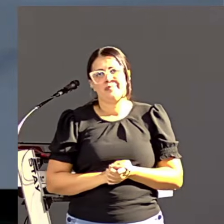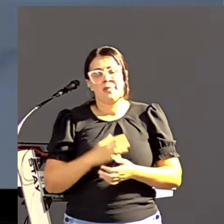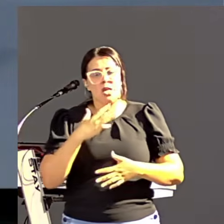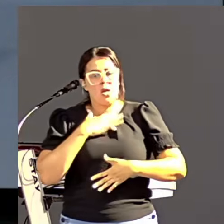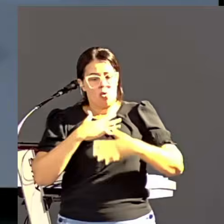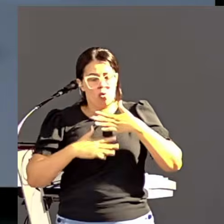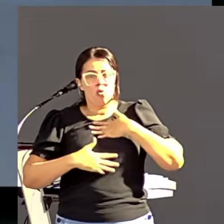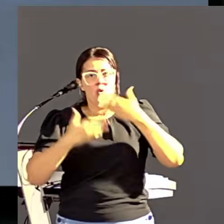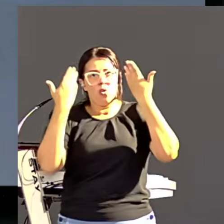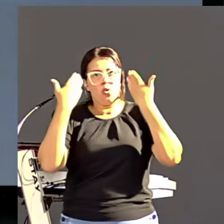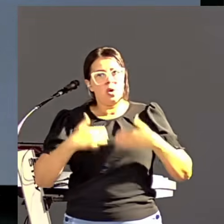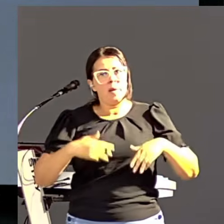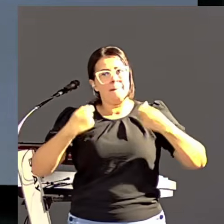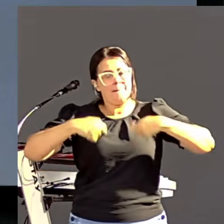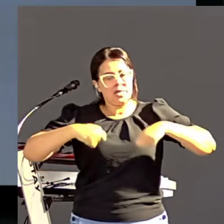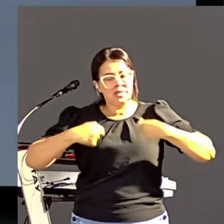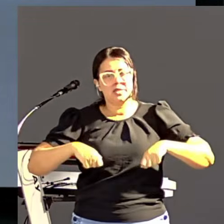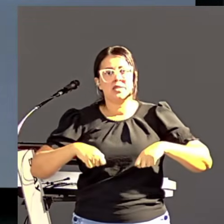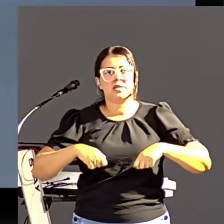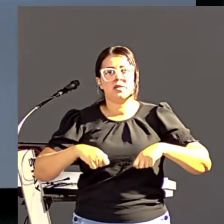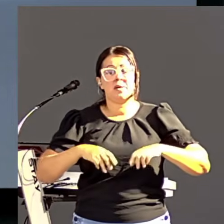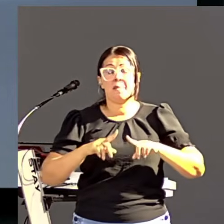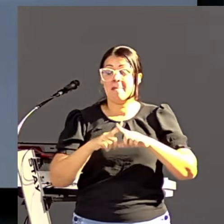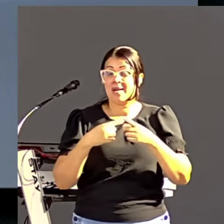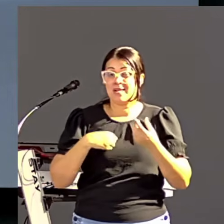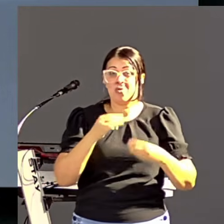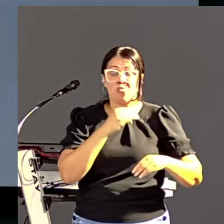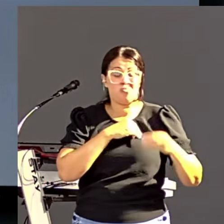pronto. Mas Simão, a carne é fraca.